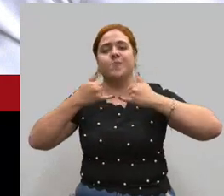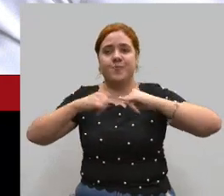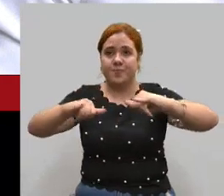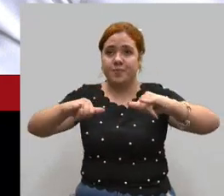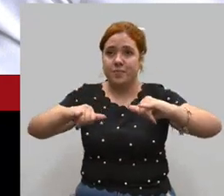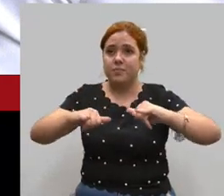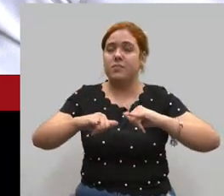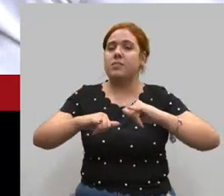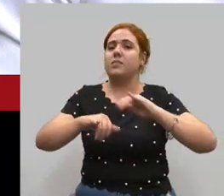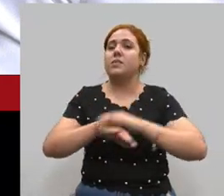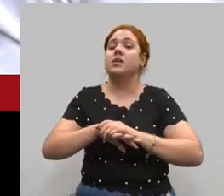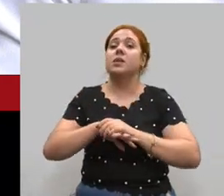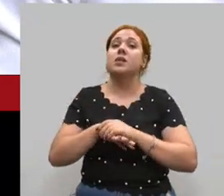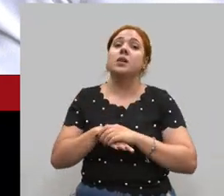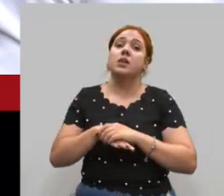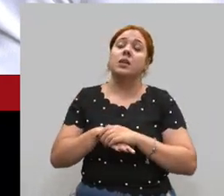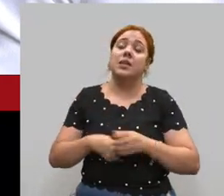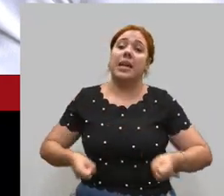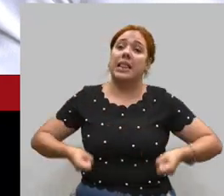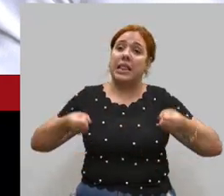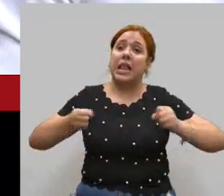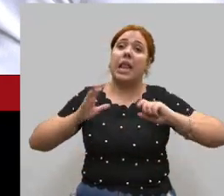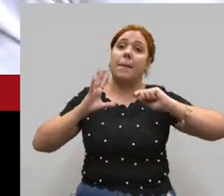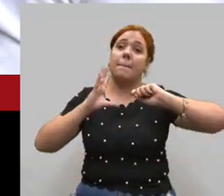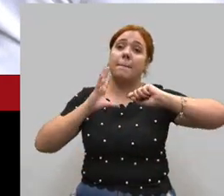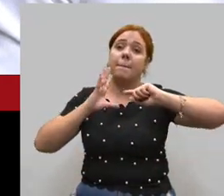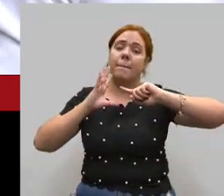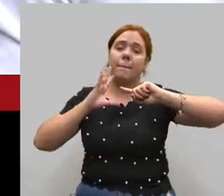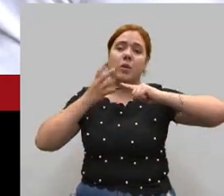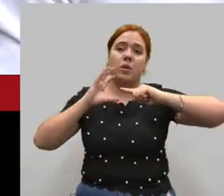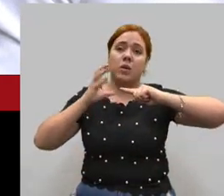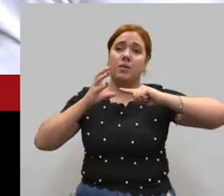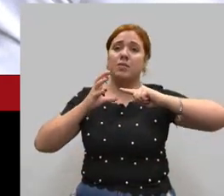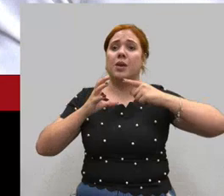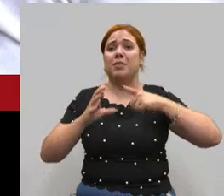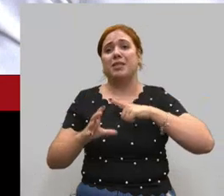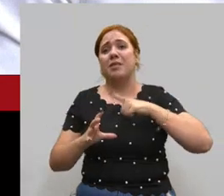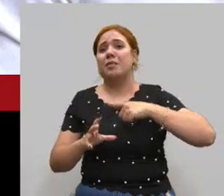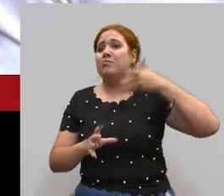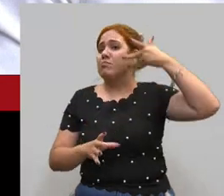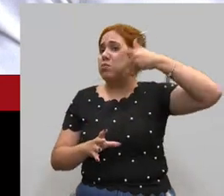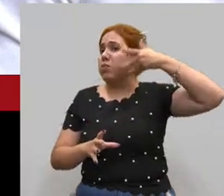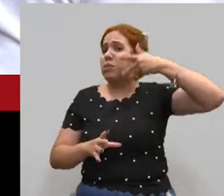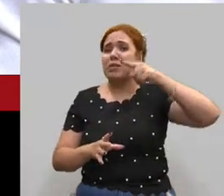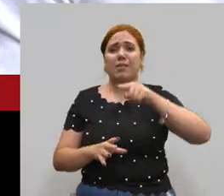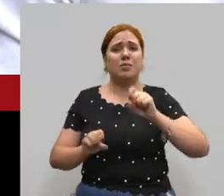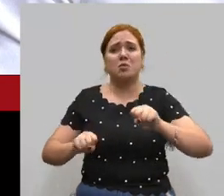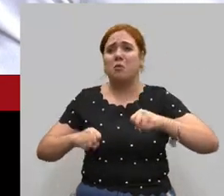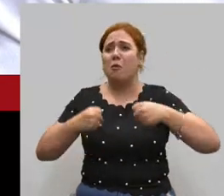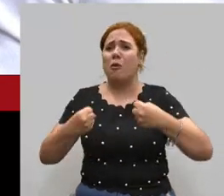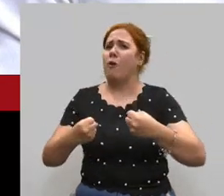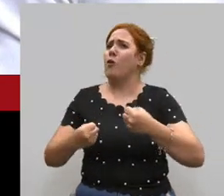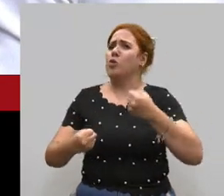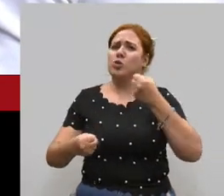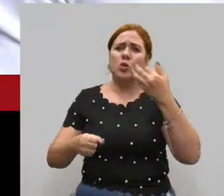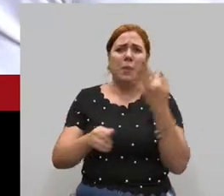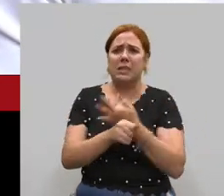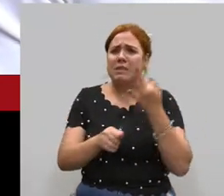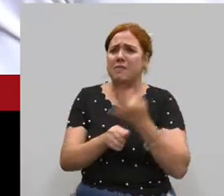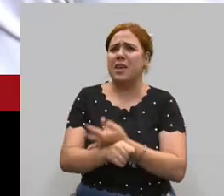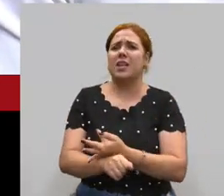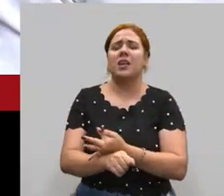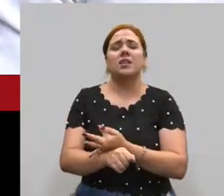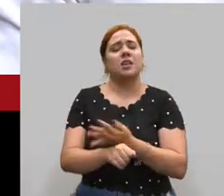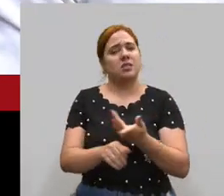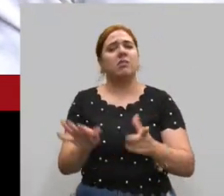da bicicleta também a gente teve aqui depoimentos emocionantes de superação de vivência E é isso que a gente busca aqui na Assembleia